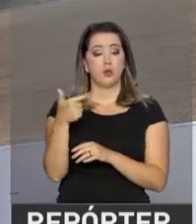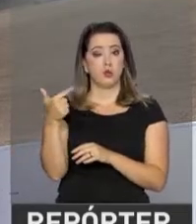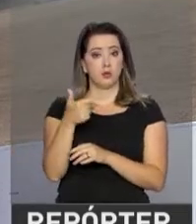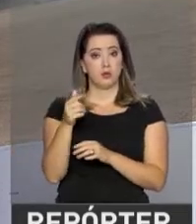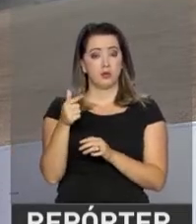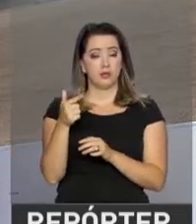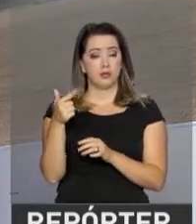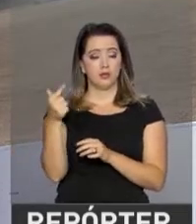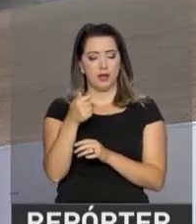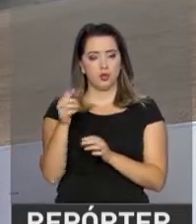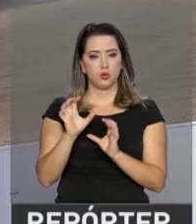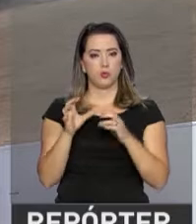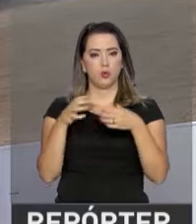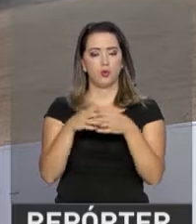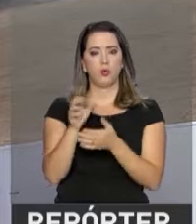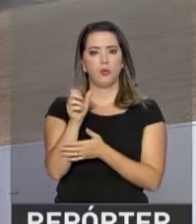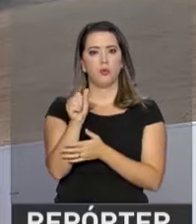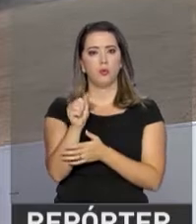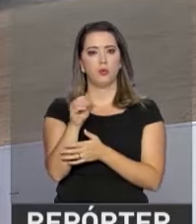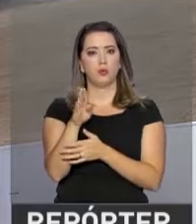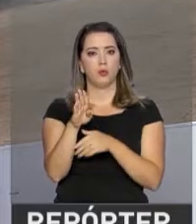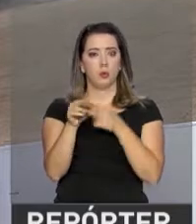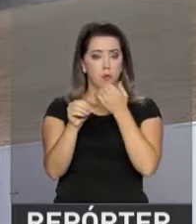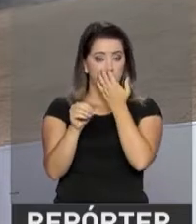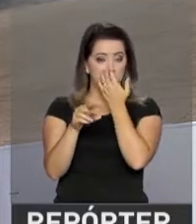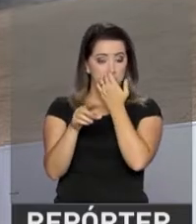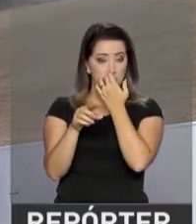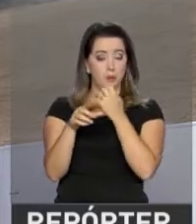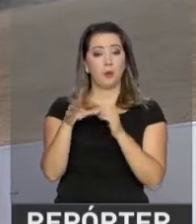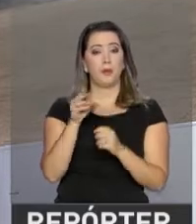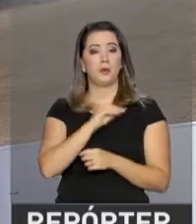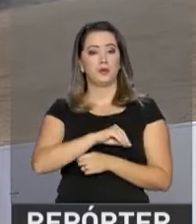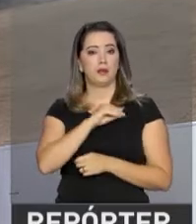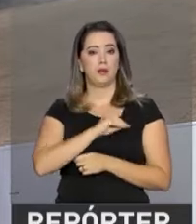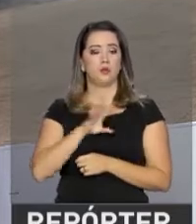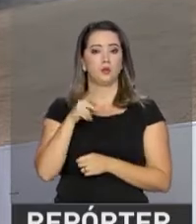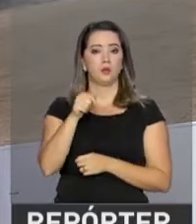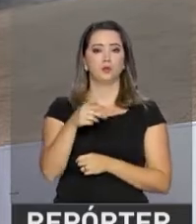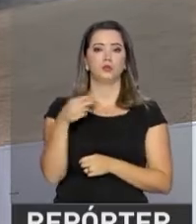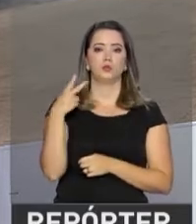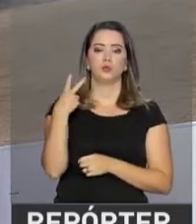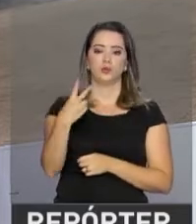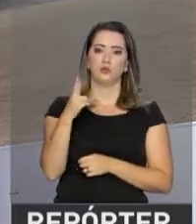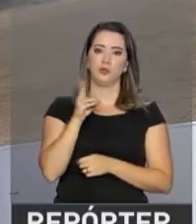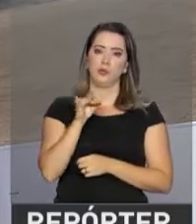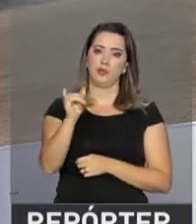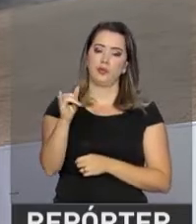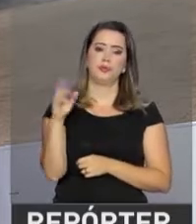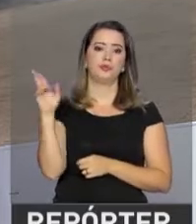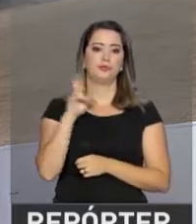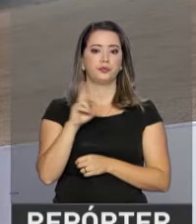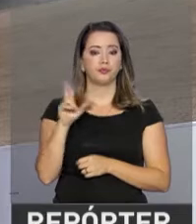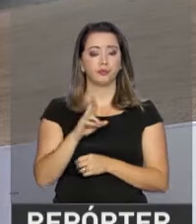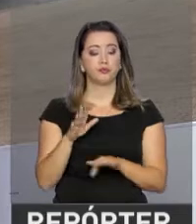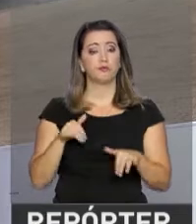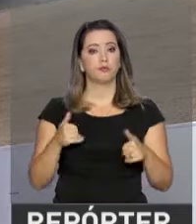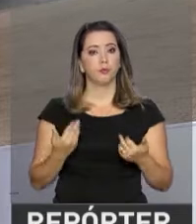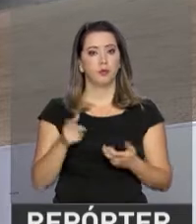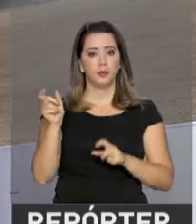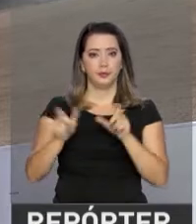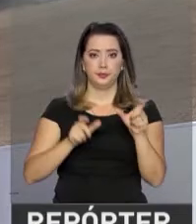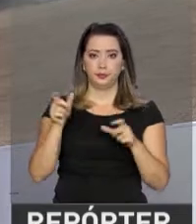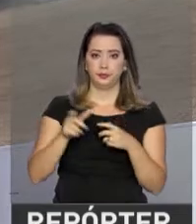pagamento do abono salarial de 2016 que totalizam mais de dois bilhões e 600 milhões de reais então os